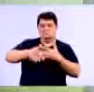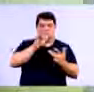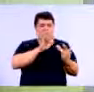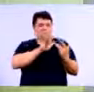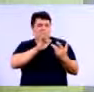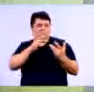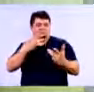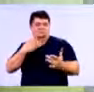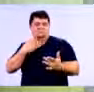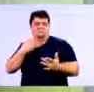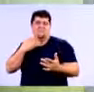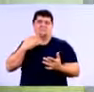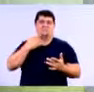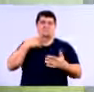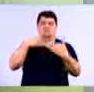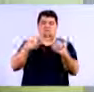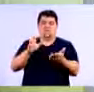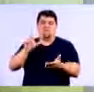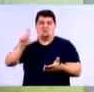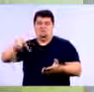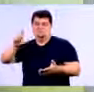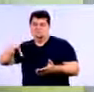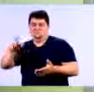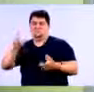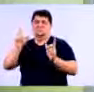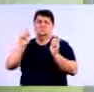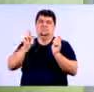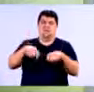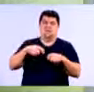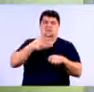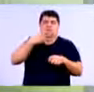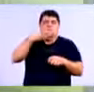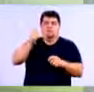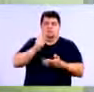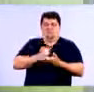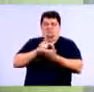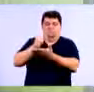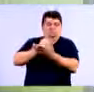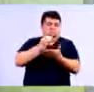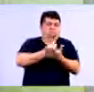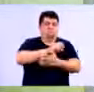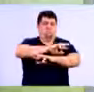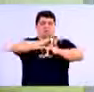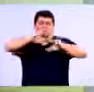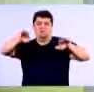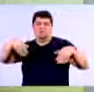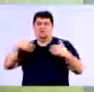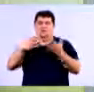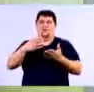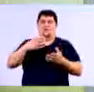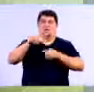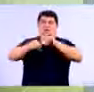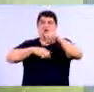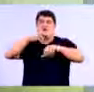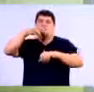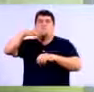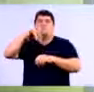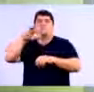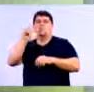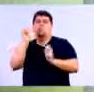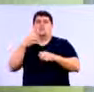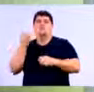Aí o banco te propicia um cartão de crédito melhor, que dá uma pontuação melhor. E aí tudo que você compra é convertido em milhas. E agora, em vez de